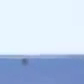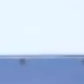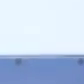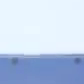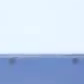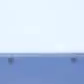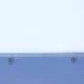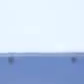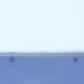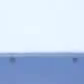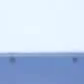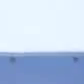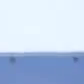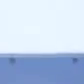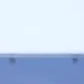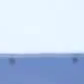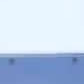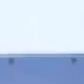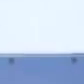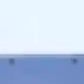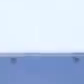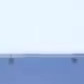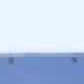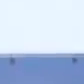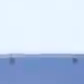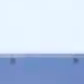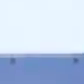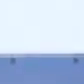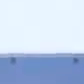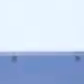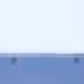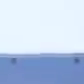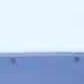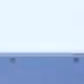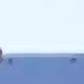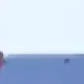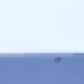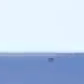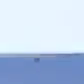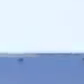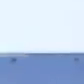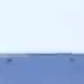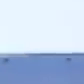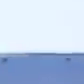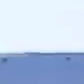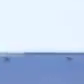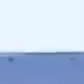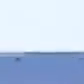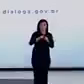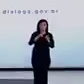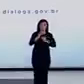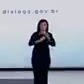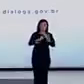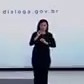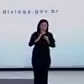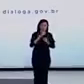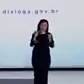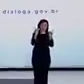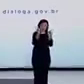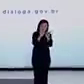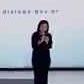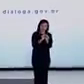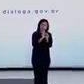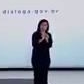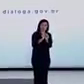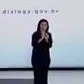tem contribuído para esses resultados. O resultado de Teresina é uma queda de 34 homicídios para 100